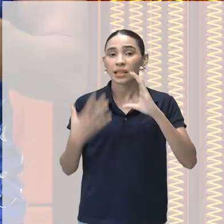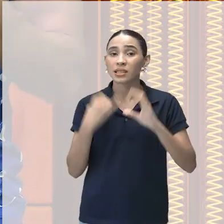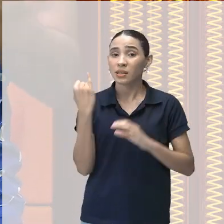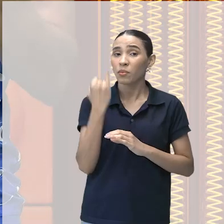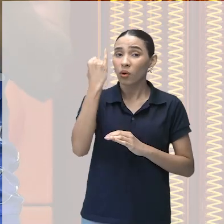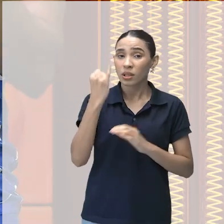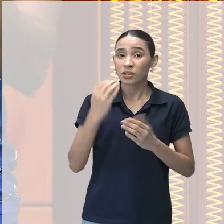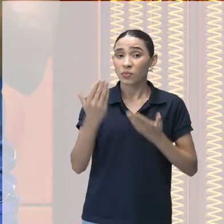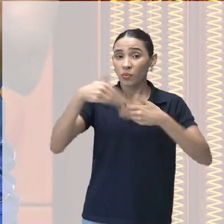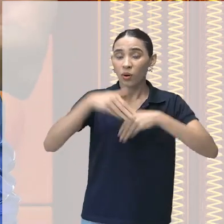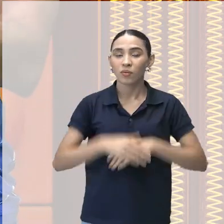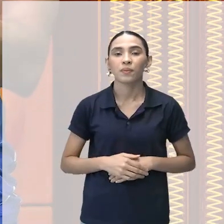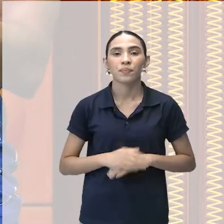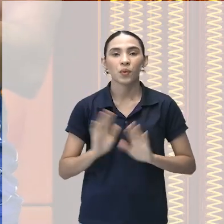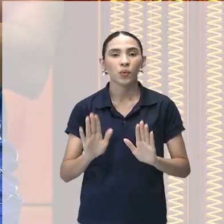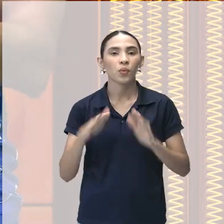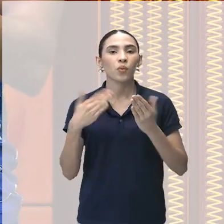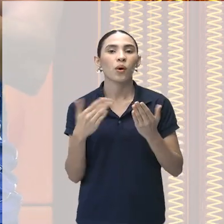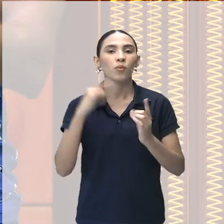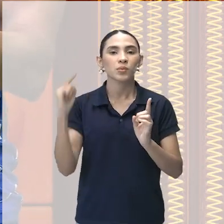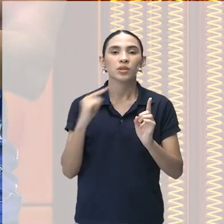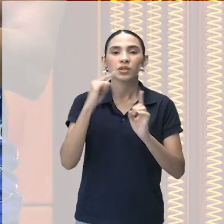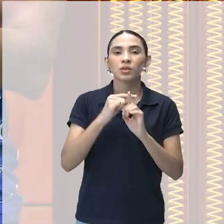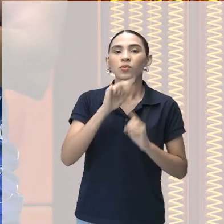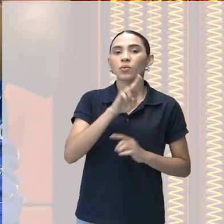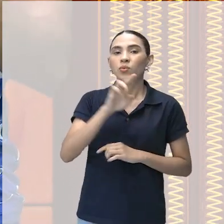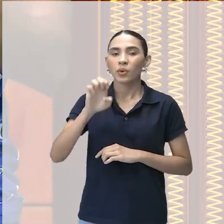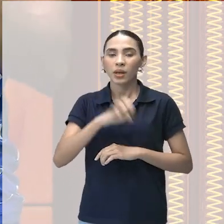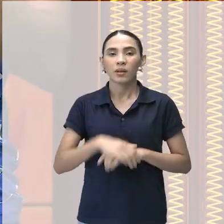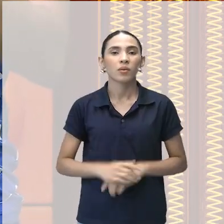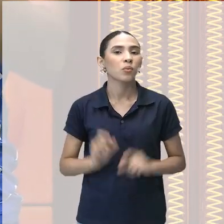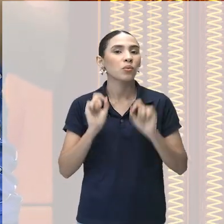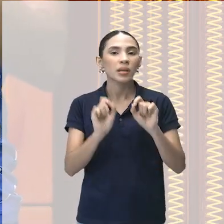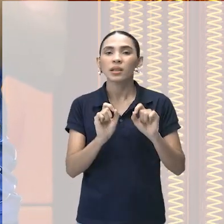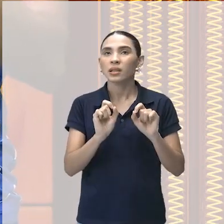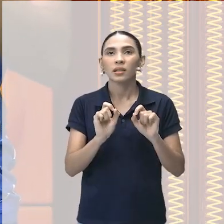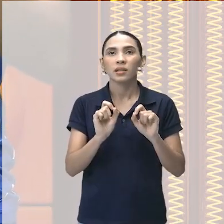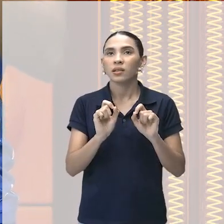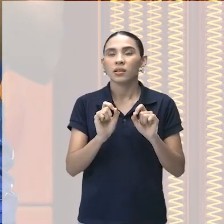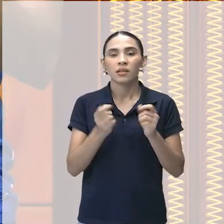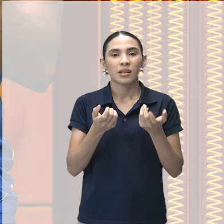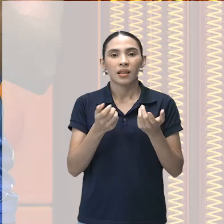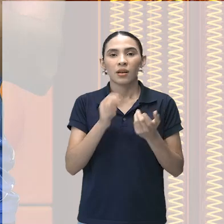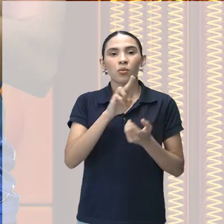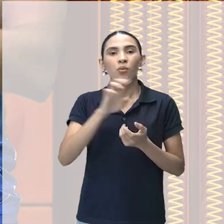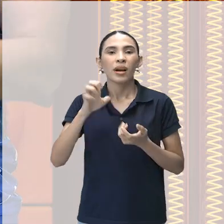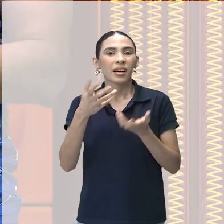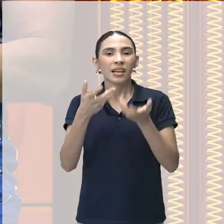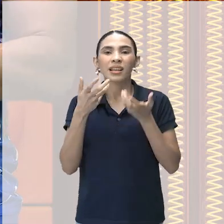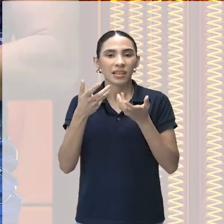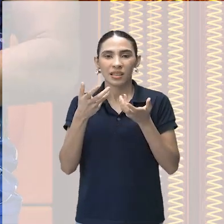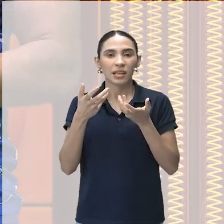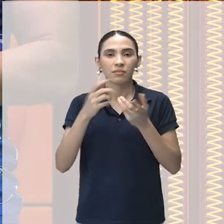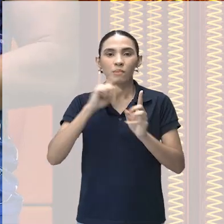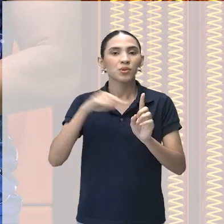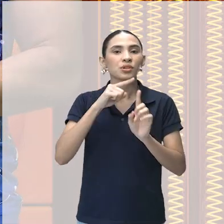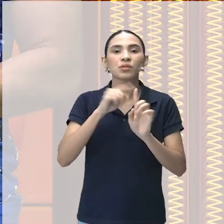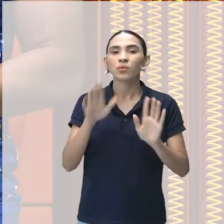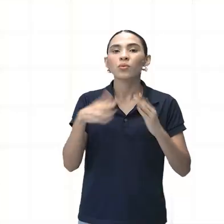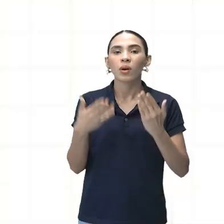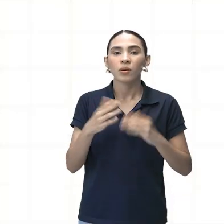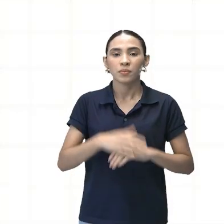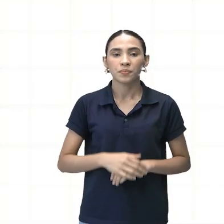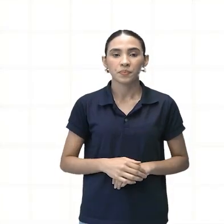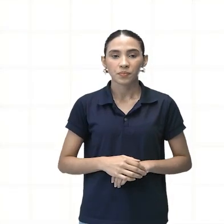prova: quais os objetivos, né, da União Europeia? O que a União Europeia elenca ali como objetivos? Acompanhe aqui